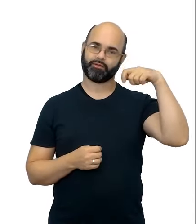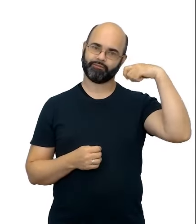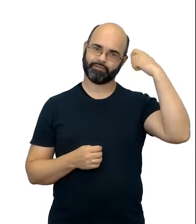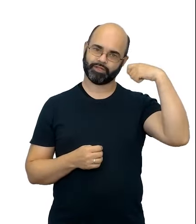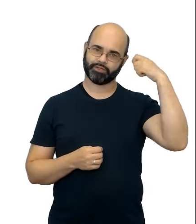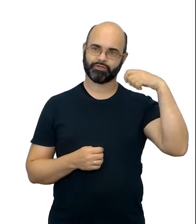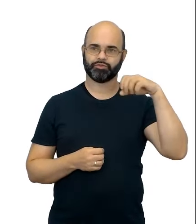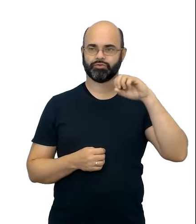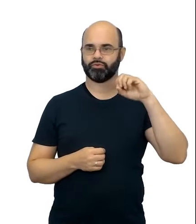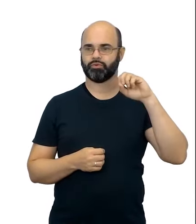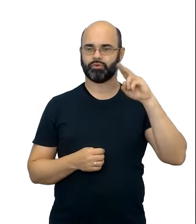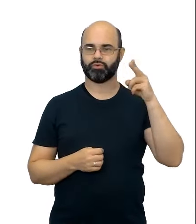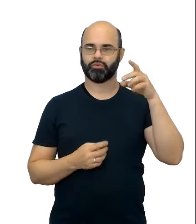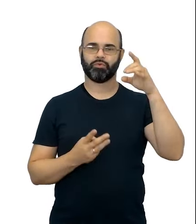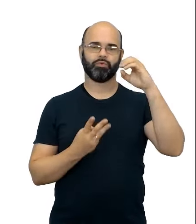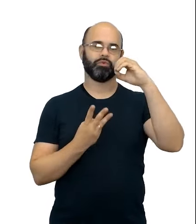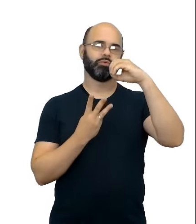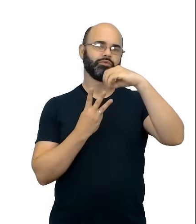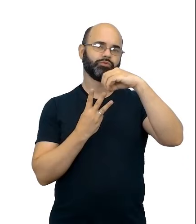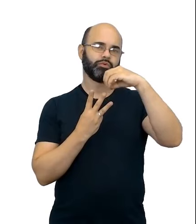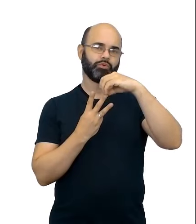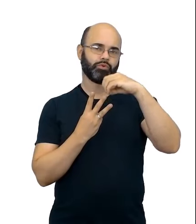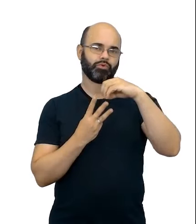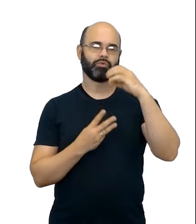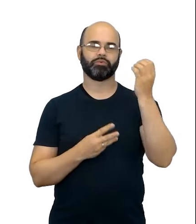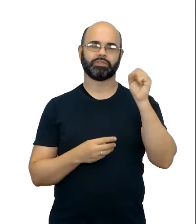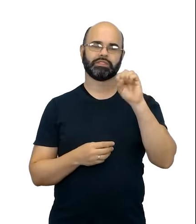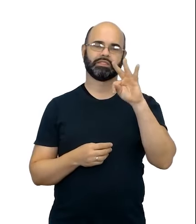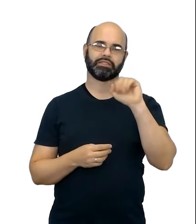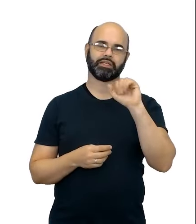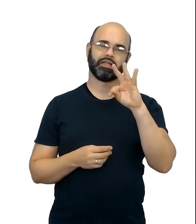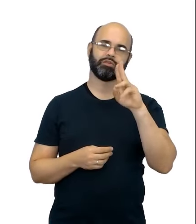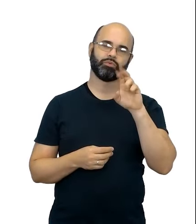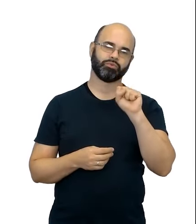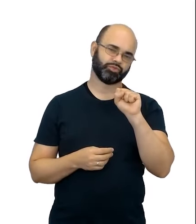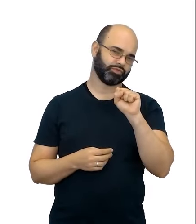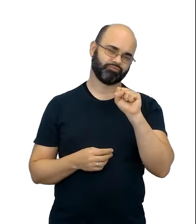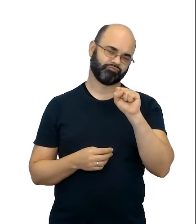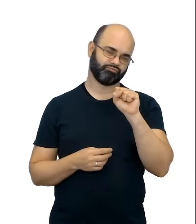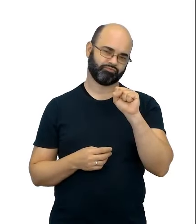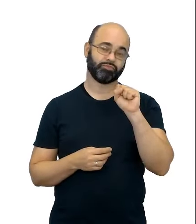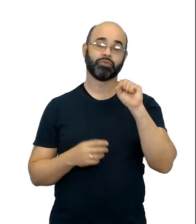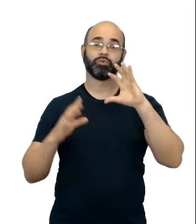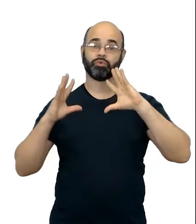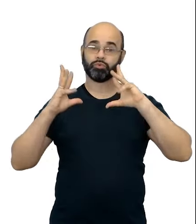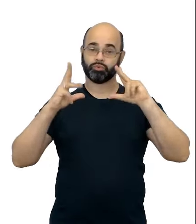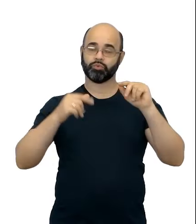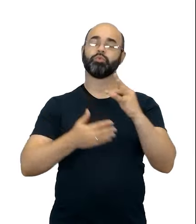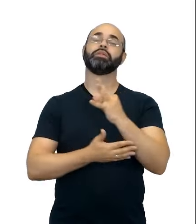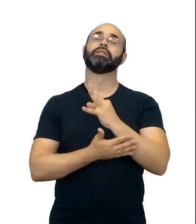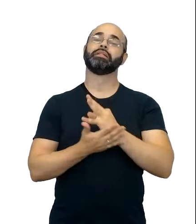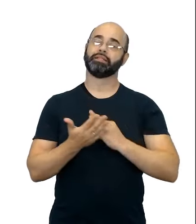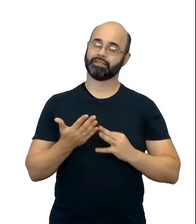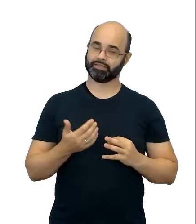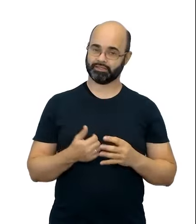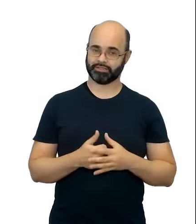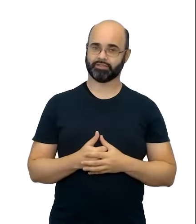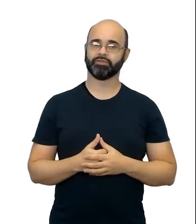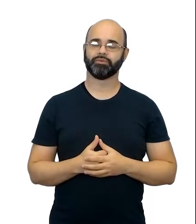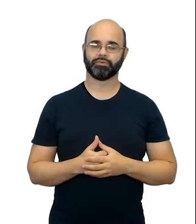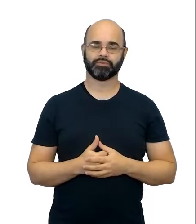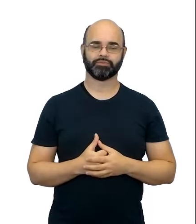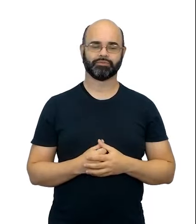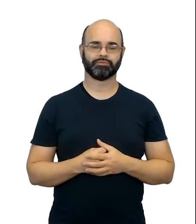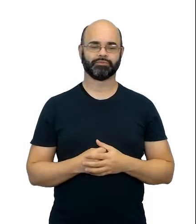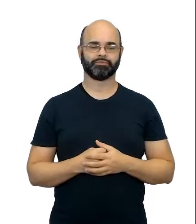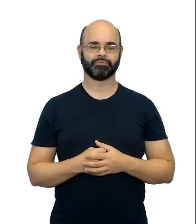um story, um status, todos podem e devem ser chamados de texto. Antecipando um pouco